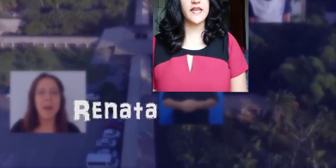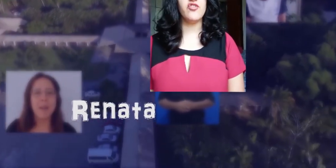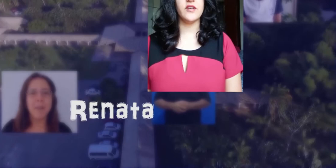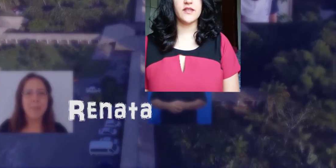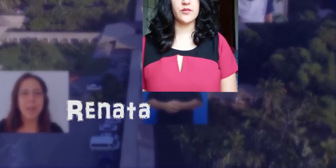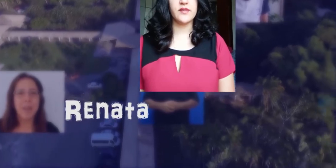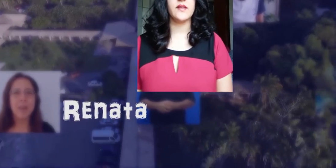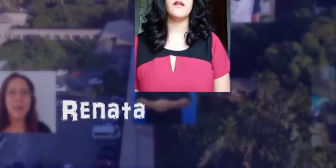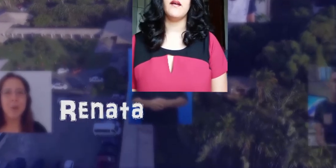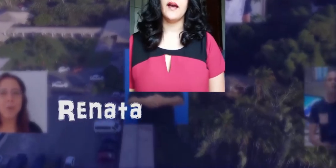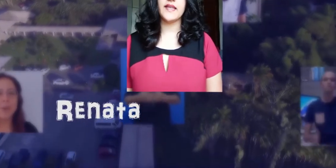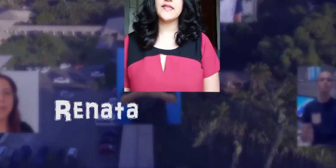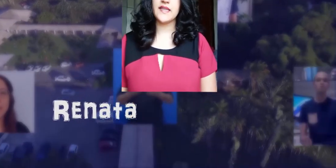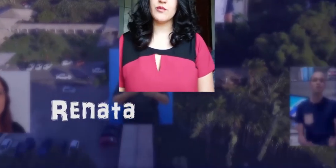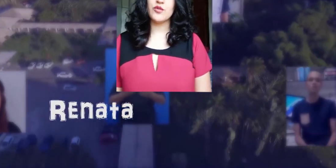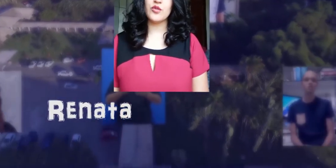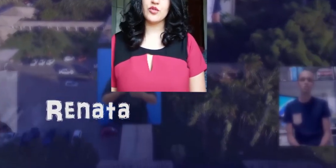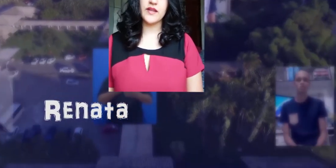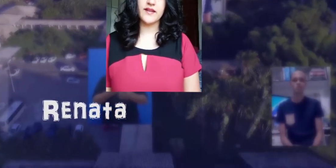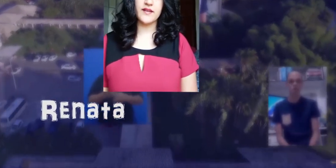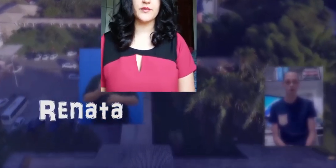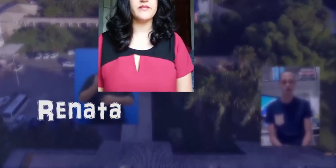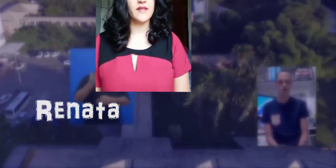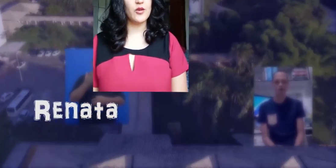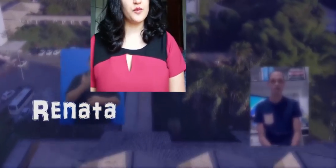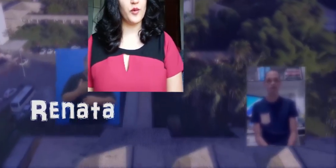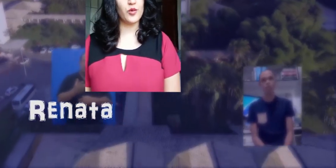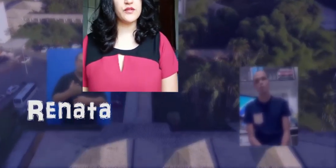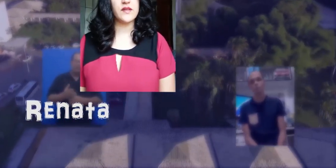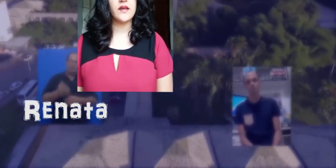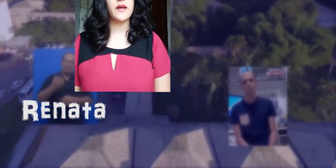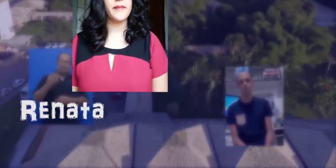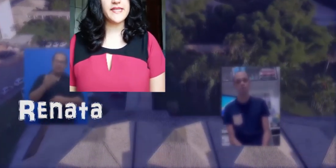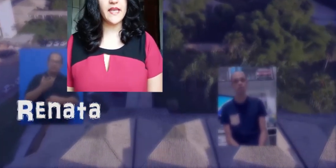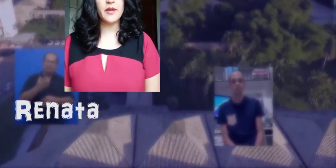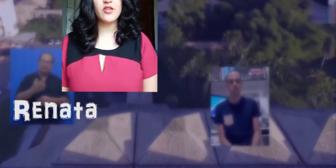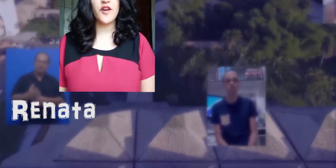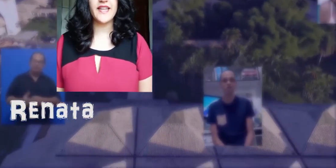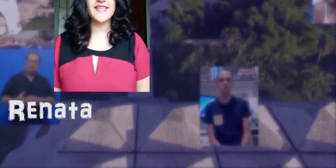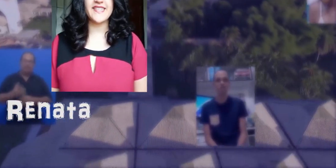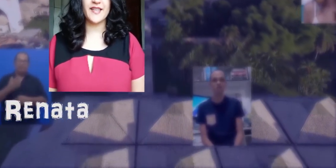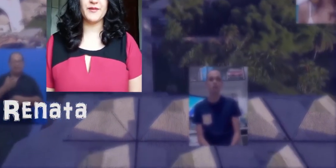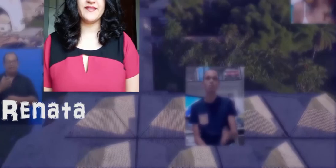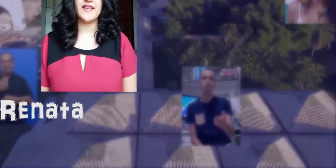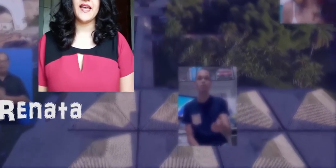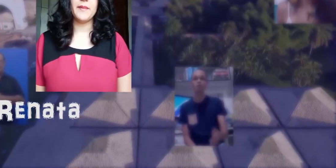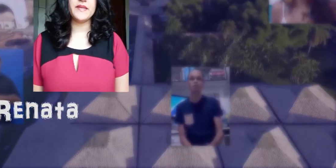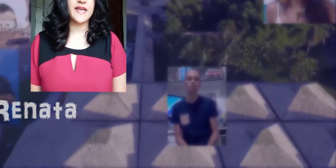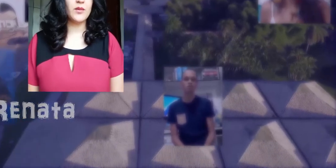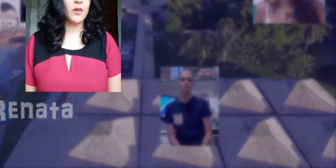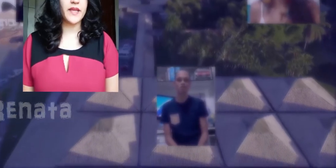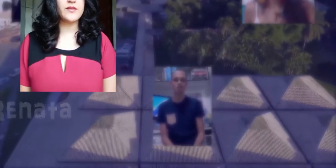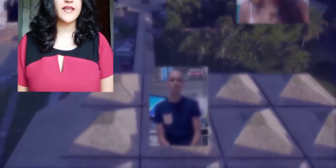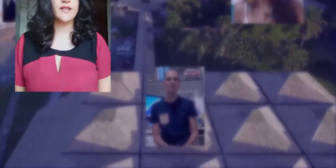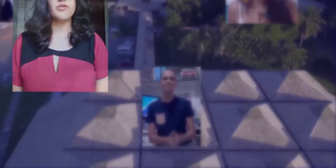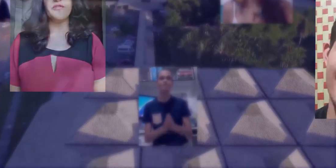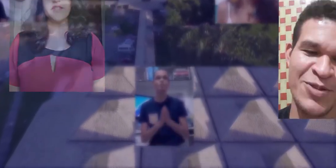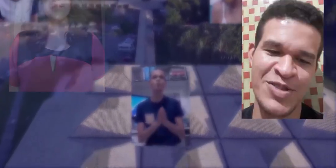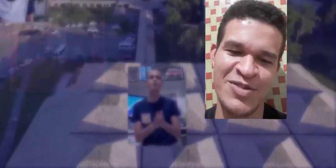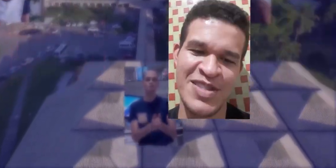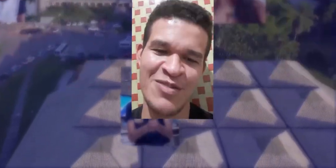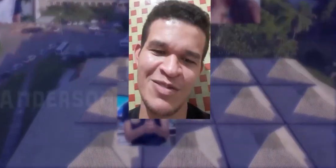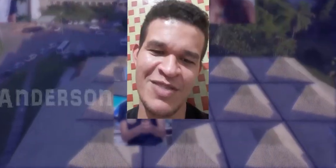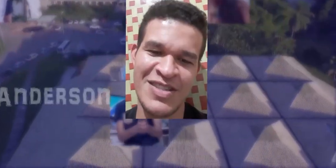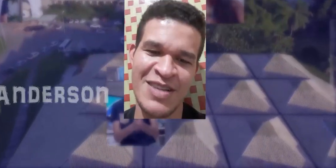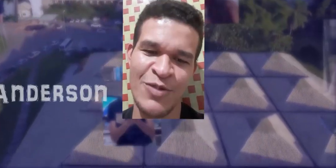Bahia há 7 anos. Ainda estamos nos consolidando, aos poucos, mas sempre nos fortalecendo, apesar do momento ser tão